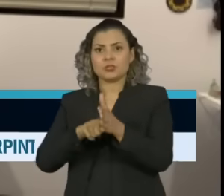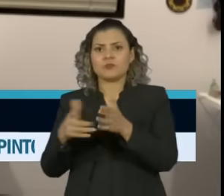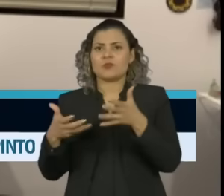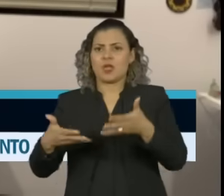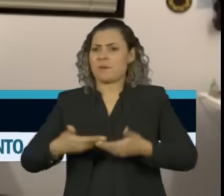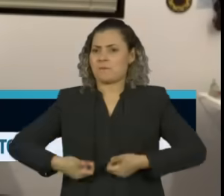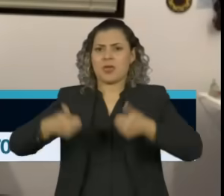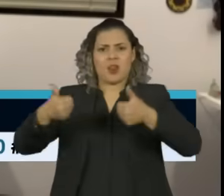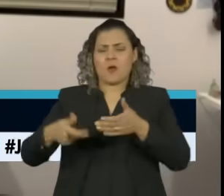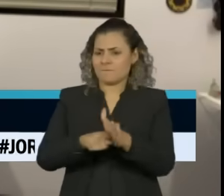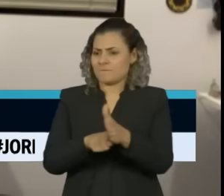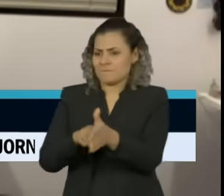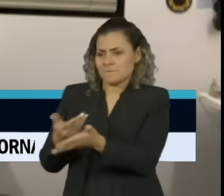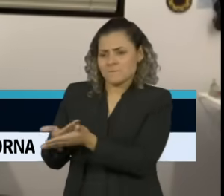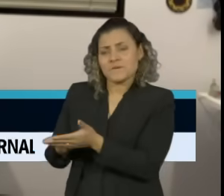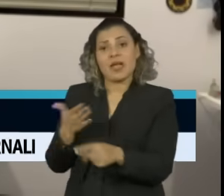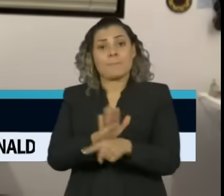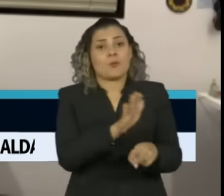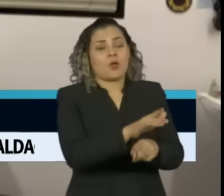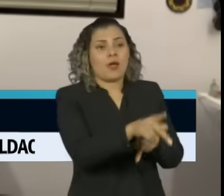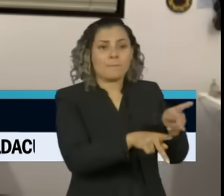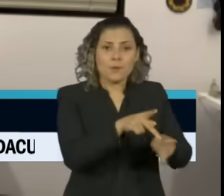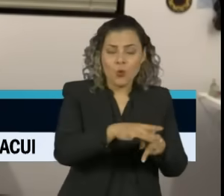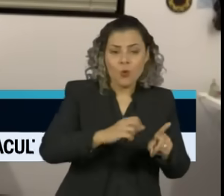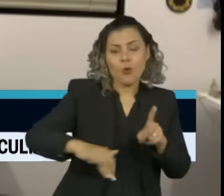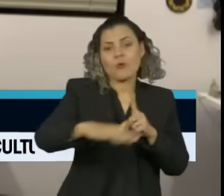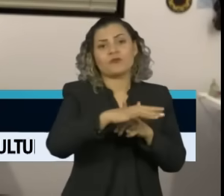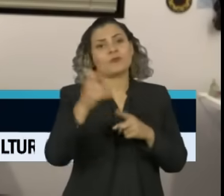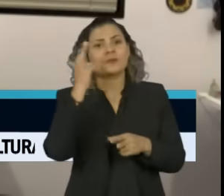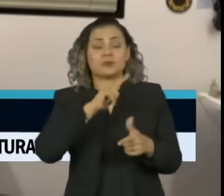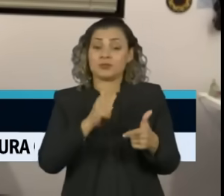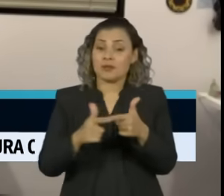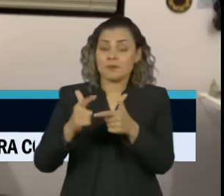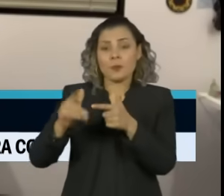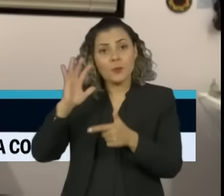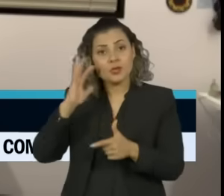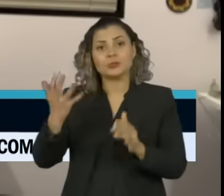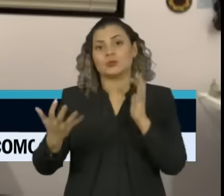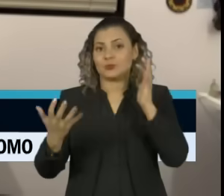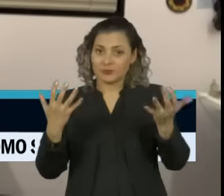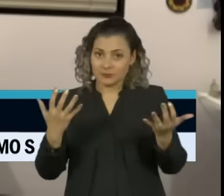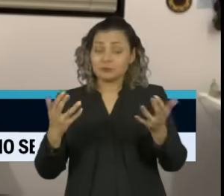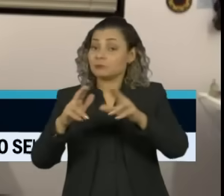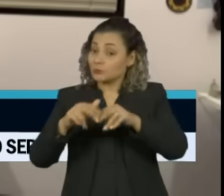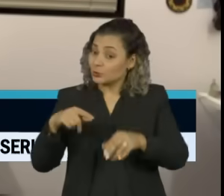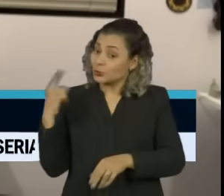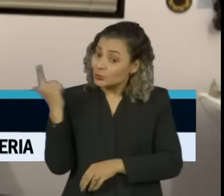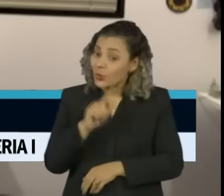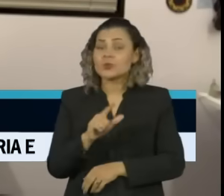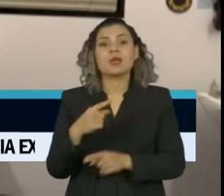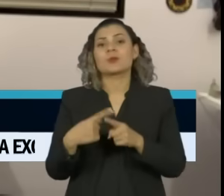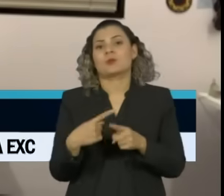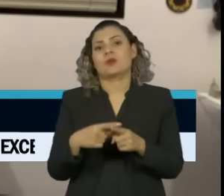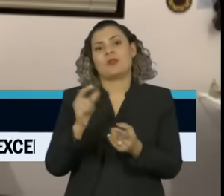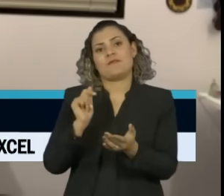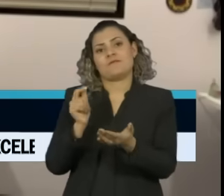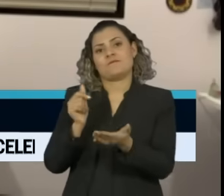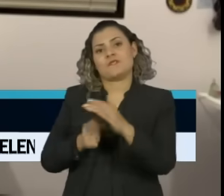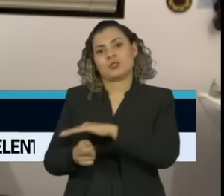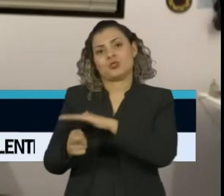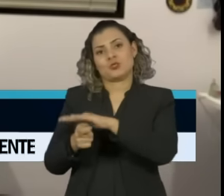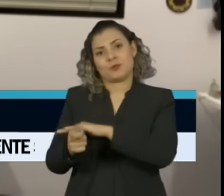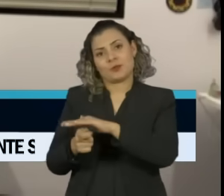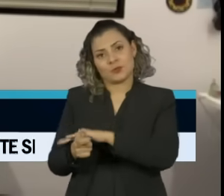para a sociedade, auxiliar a sociedade nos seus problemas-chave. Então, isso só é alcançado por meio de investimento,